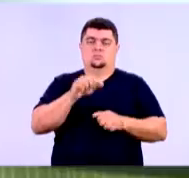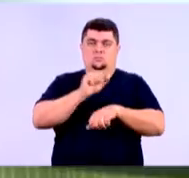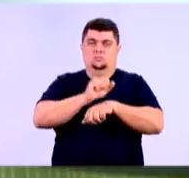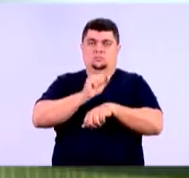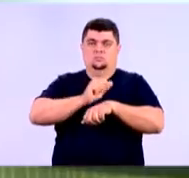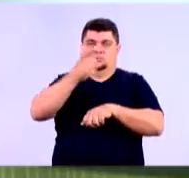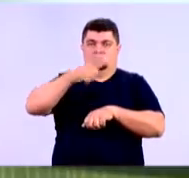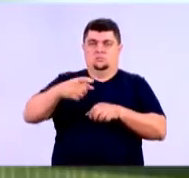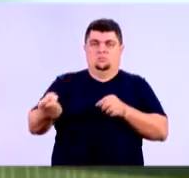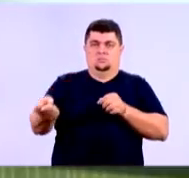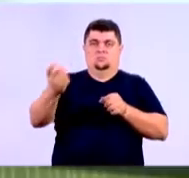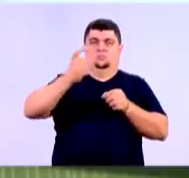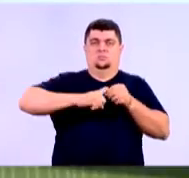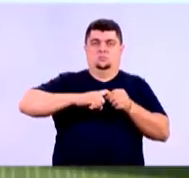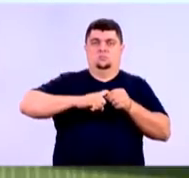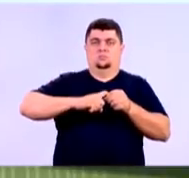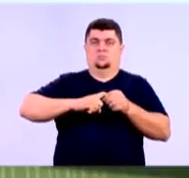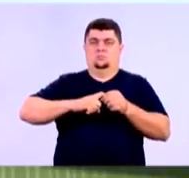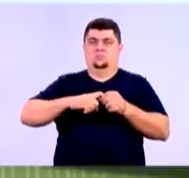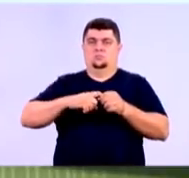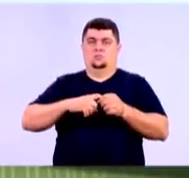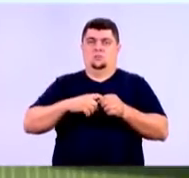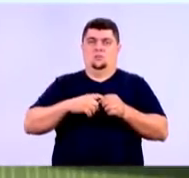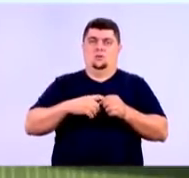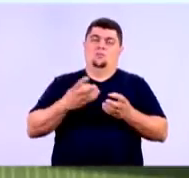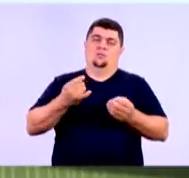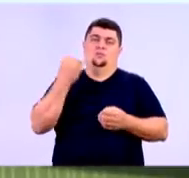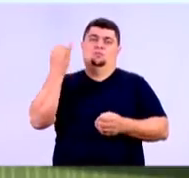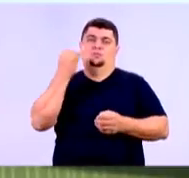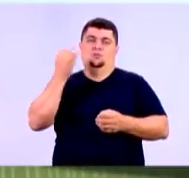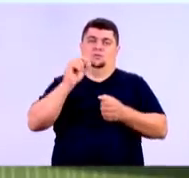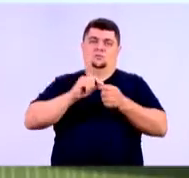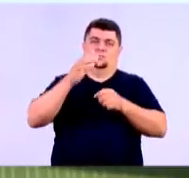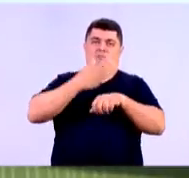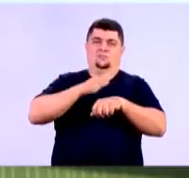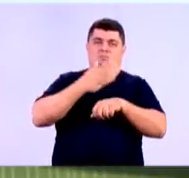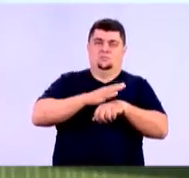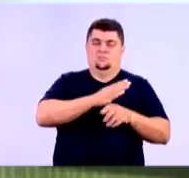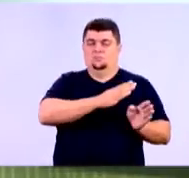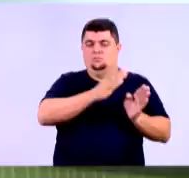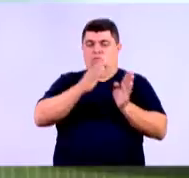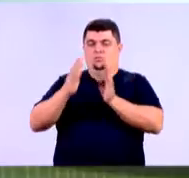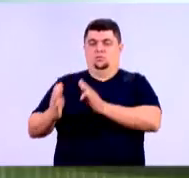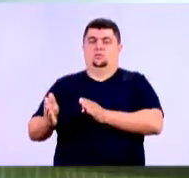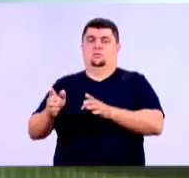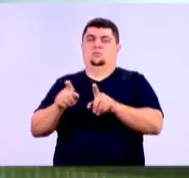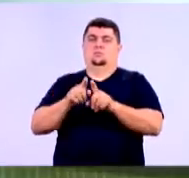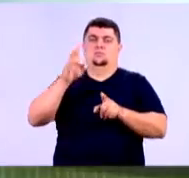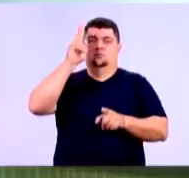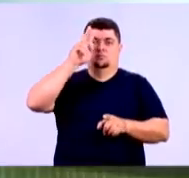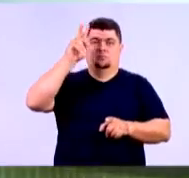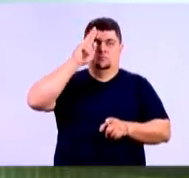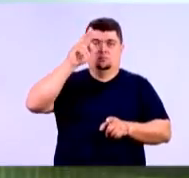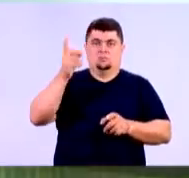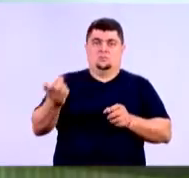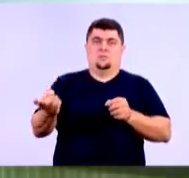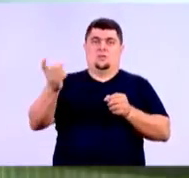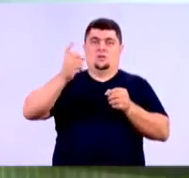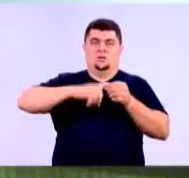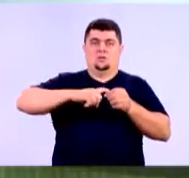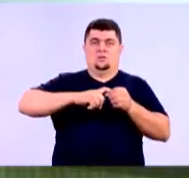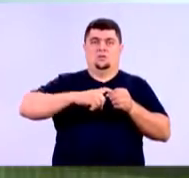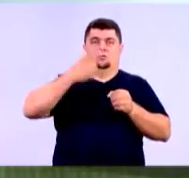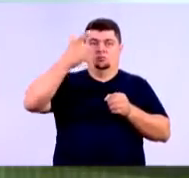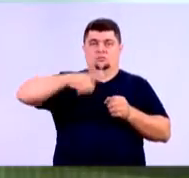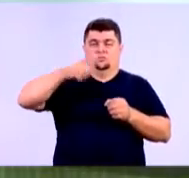vocês para a gente voltar para a correção dessa atividade, que é muito importante para a realização da atividade de percurso. Lembrando que retornamos de novo para mais